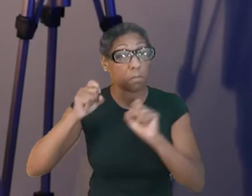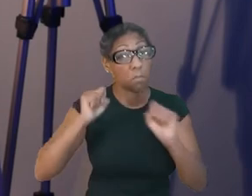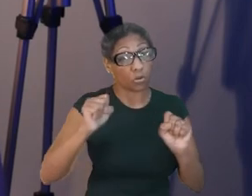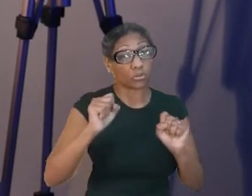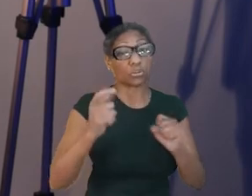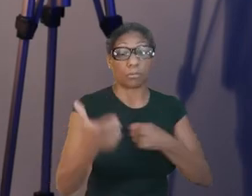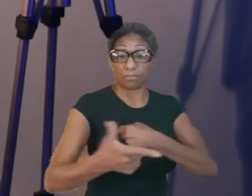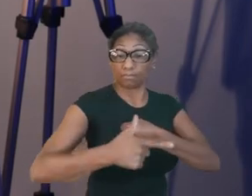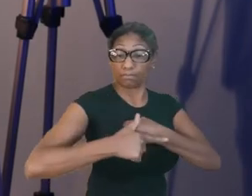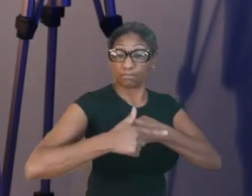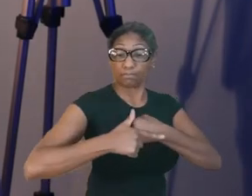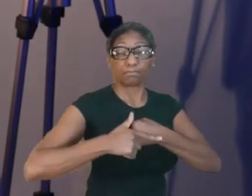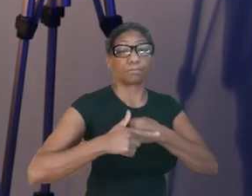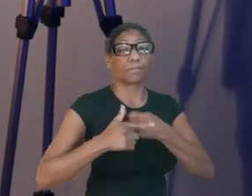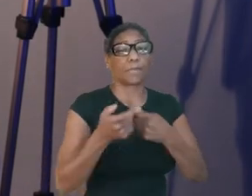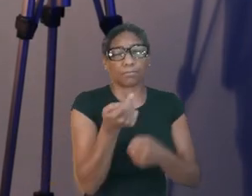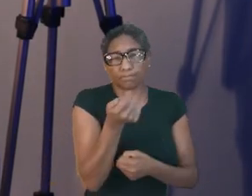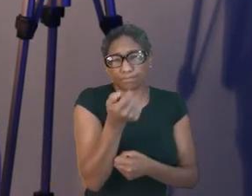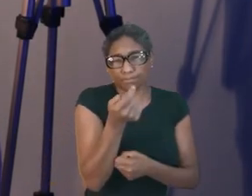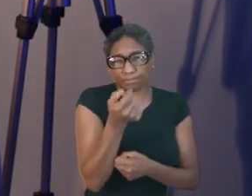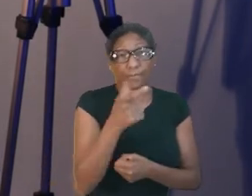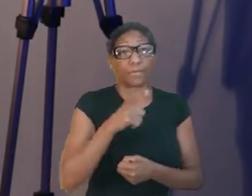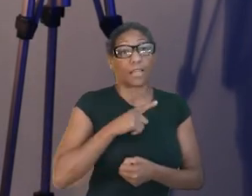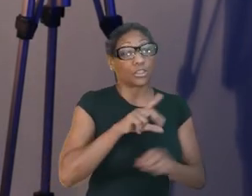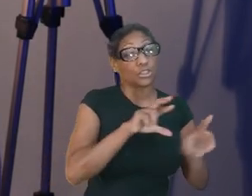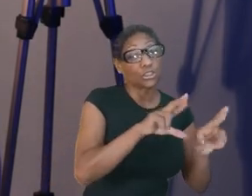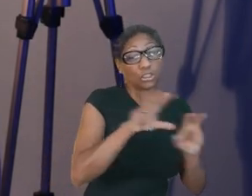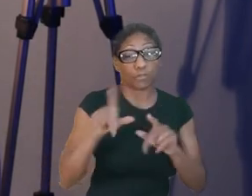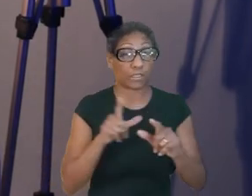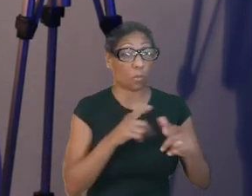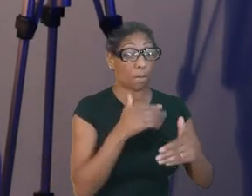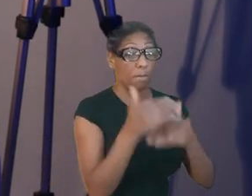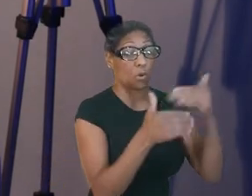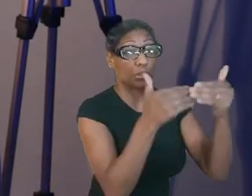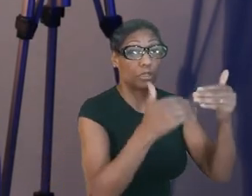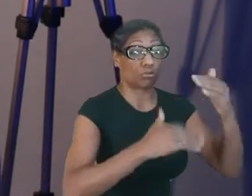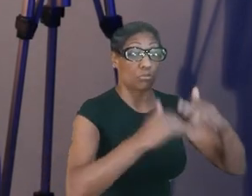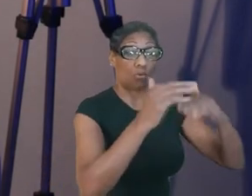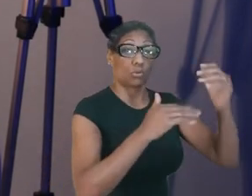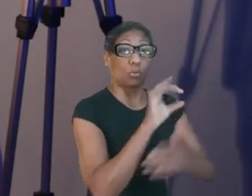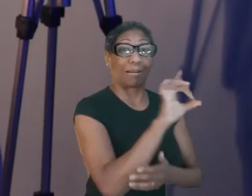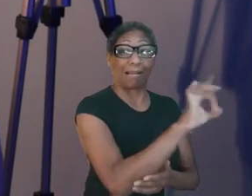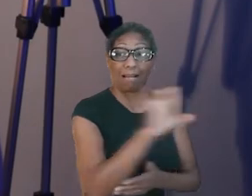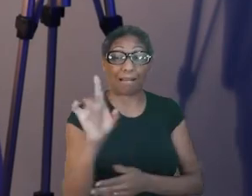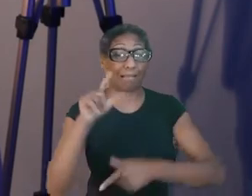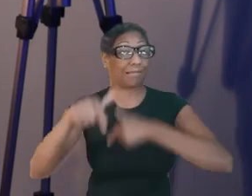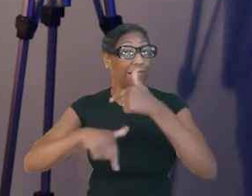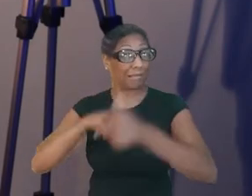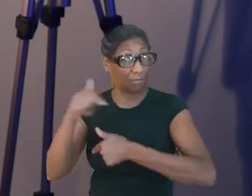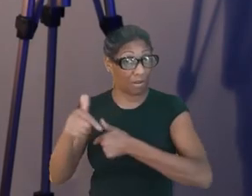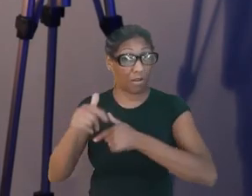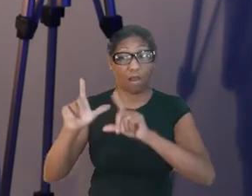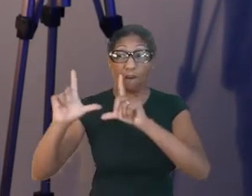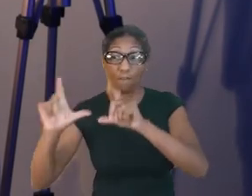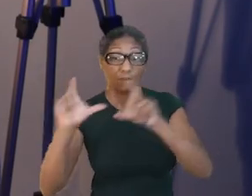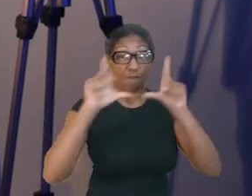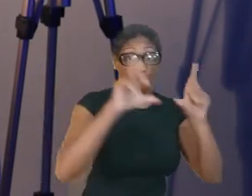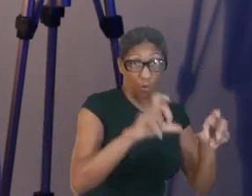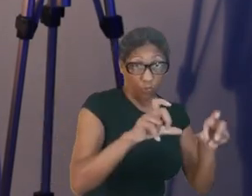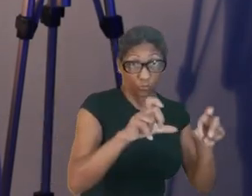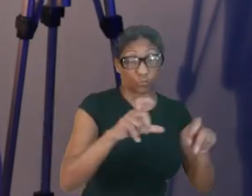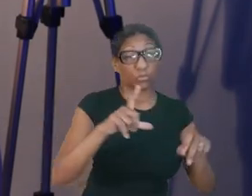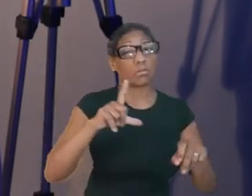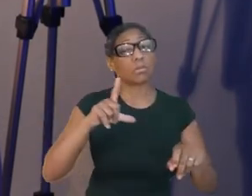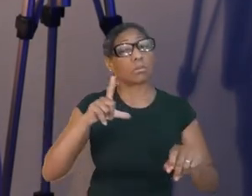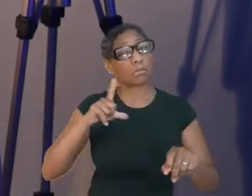papéis semelhantes? Que a diferença está no processo de construção de cada obra, onde a fotografia artística vai